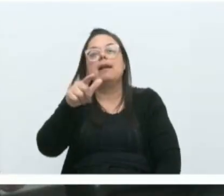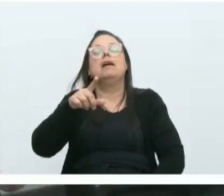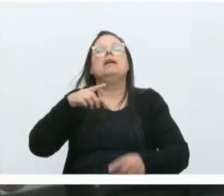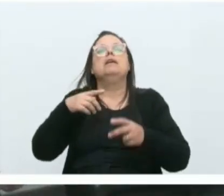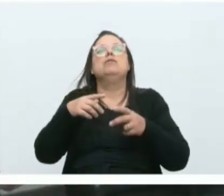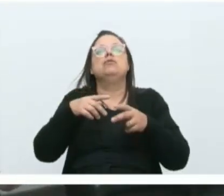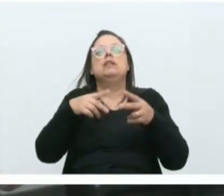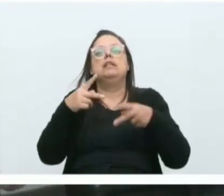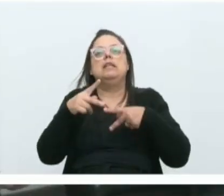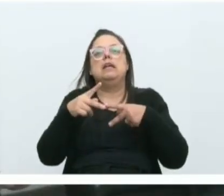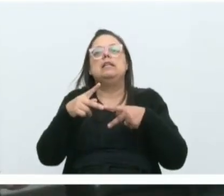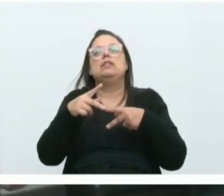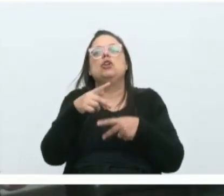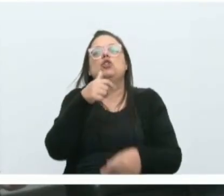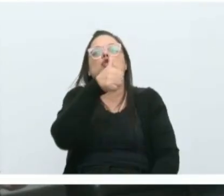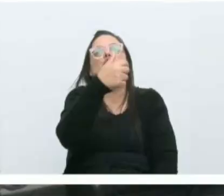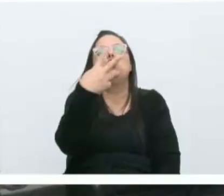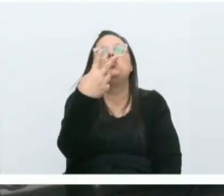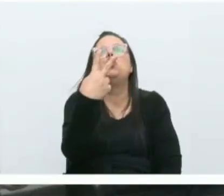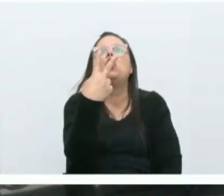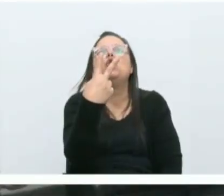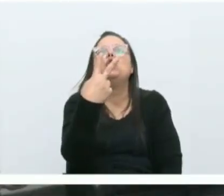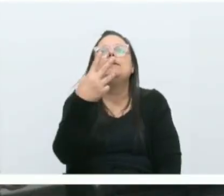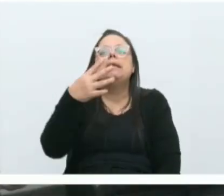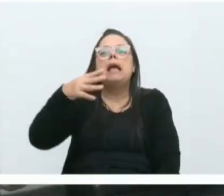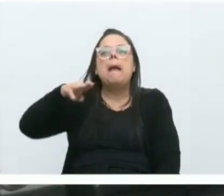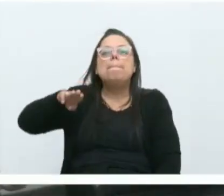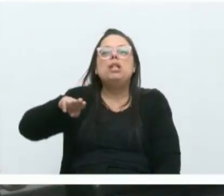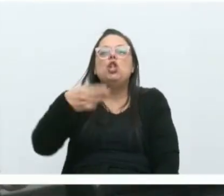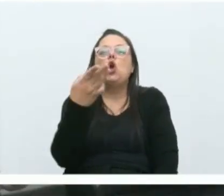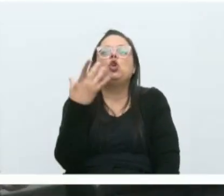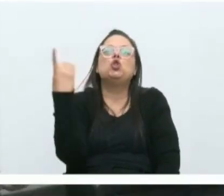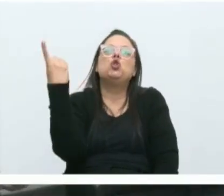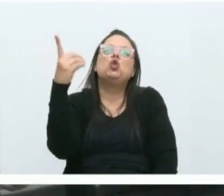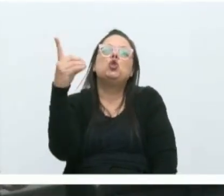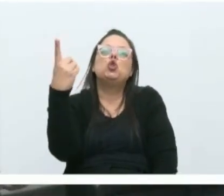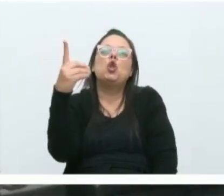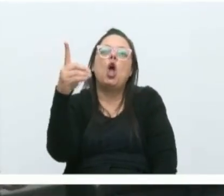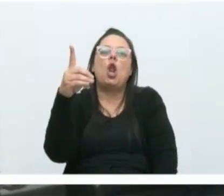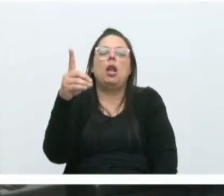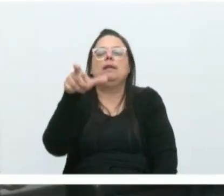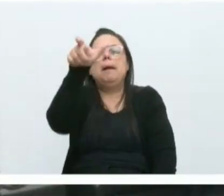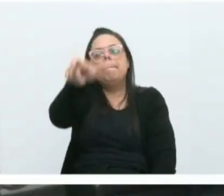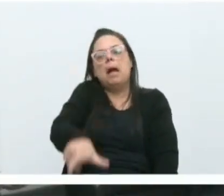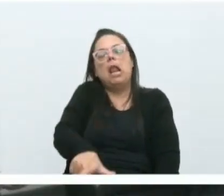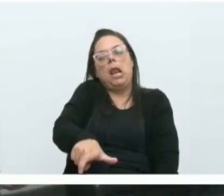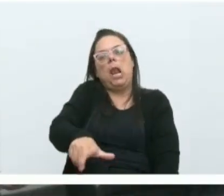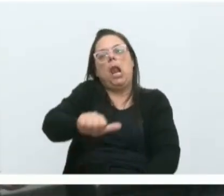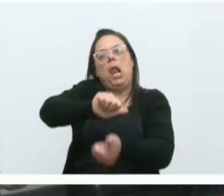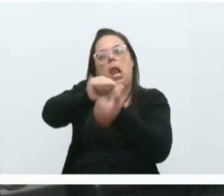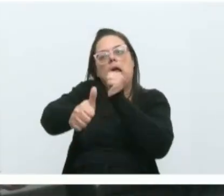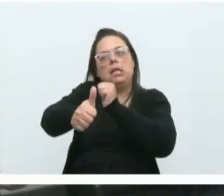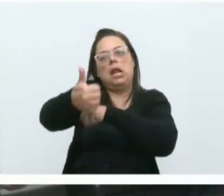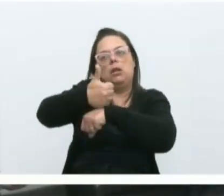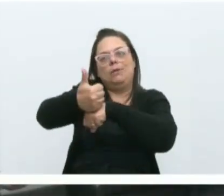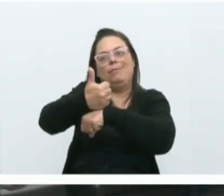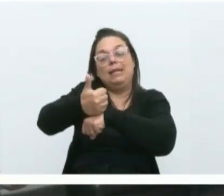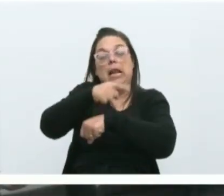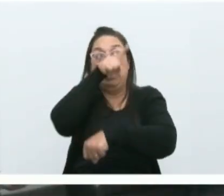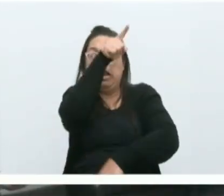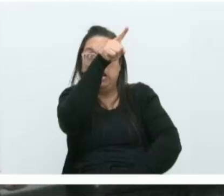$12 milhões em premiação para os atletas. E tem um brasileiro lá que está fazendo um